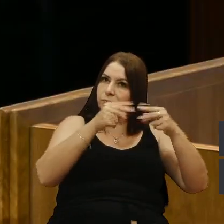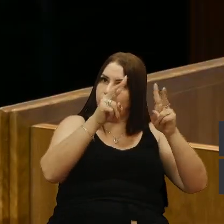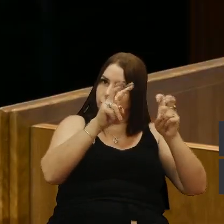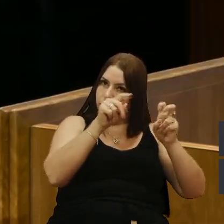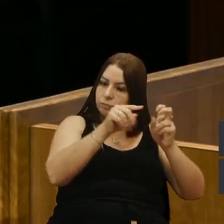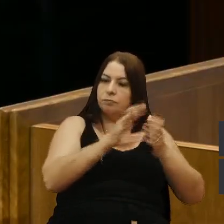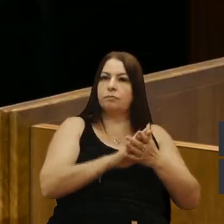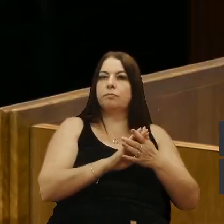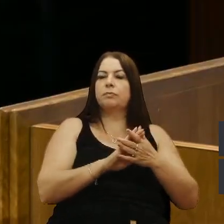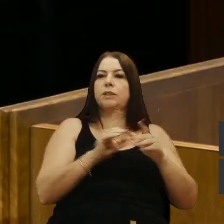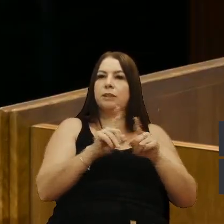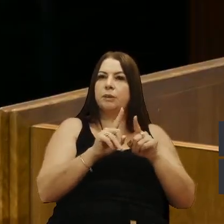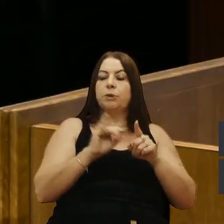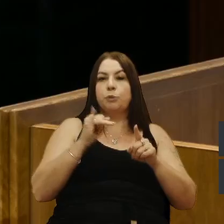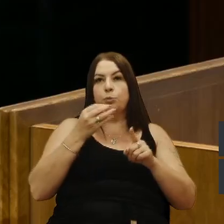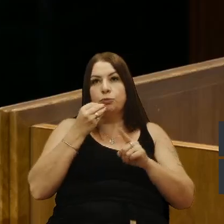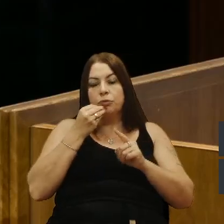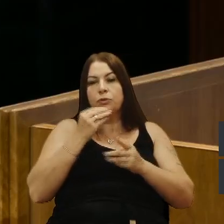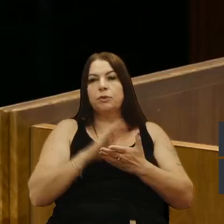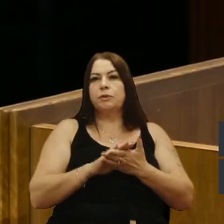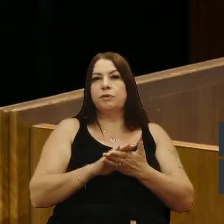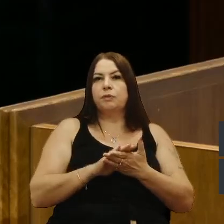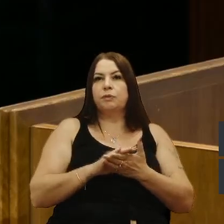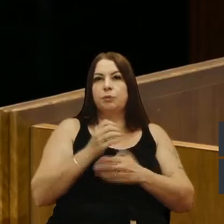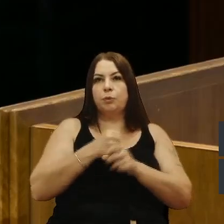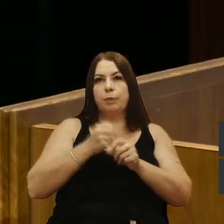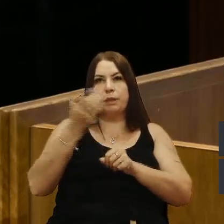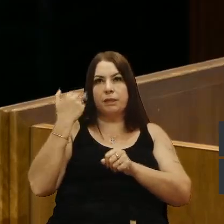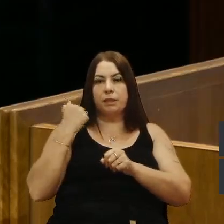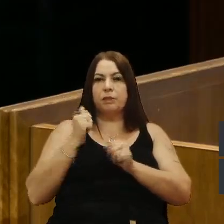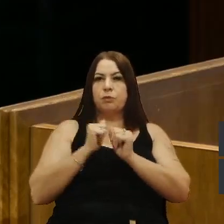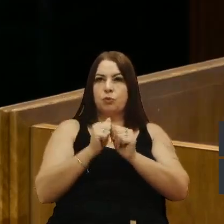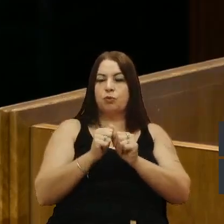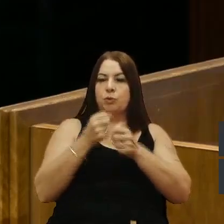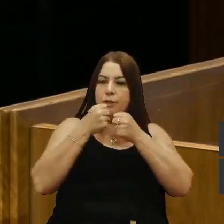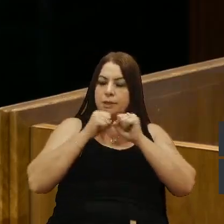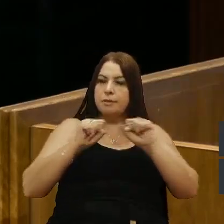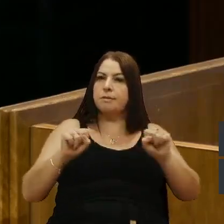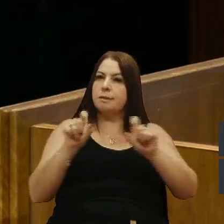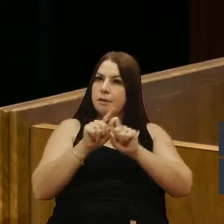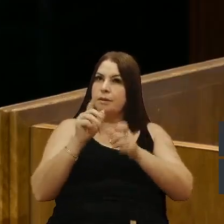também tivemos a oportunidade de, no ano passado, estarmos à frente da Secretaria,